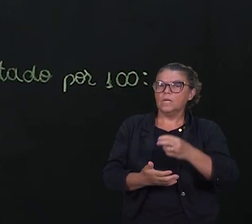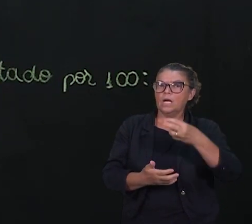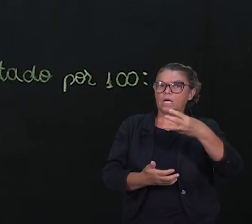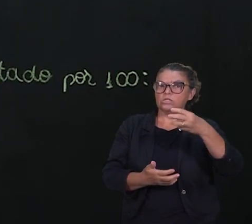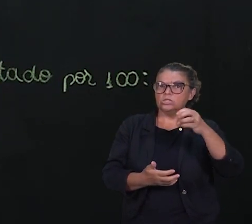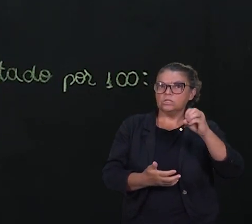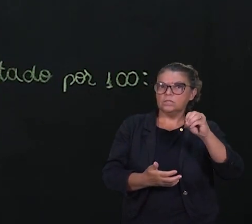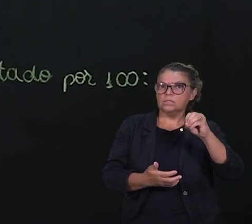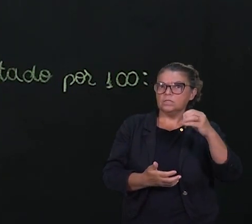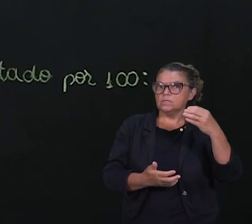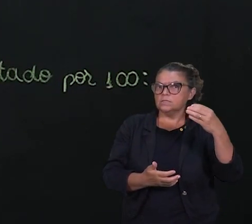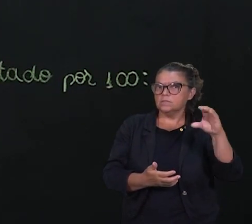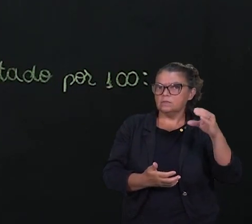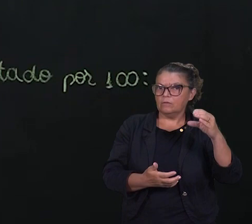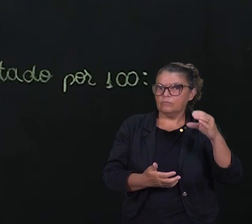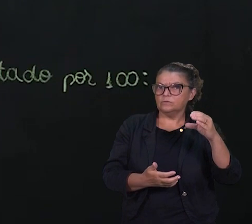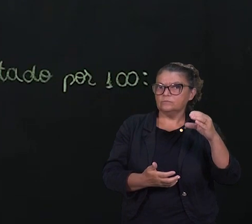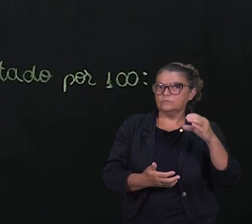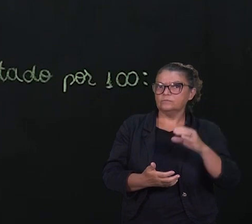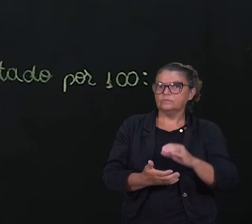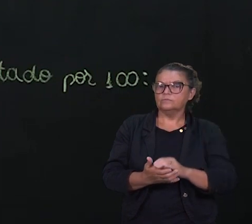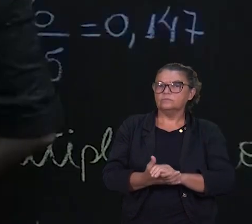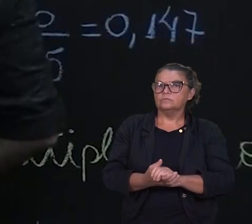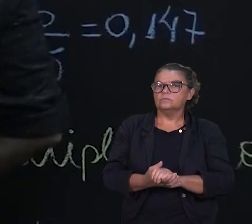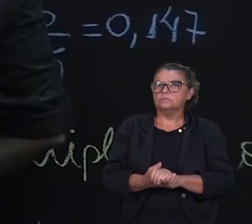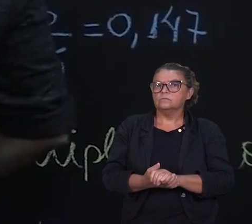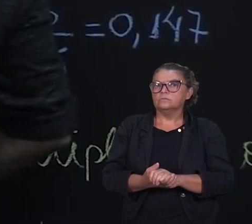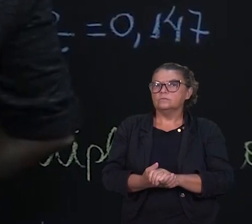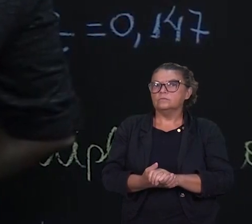aos 30 centavos. Então, vou colocar bem aqui,